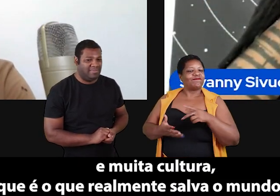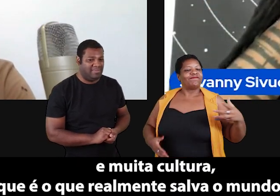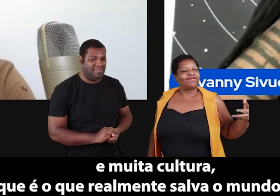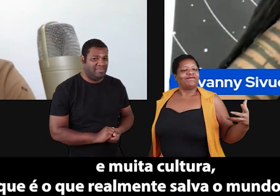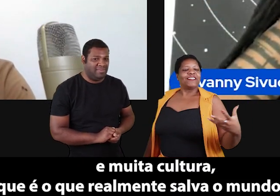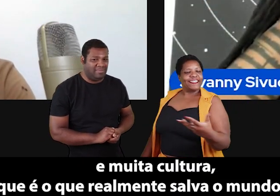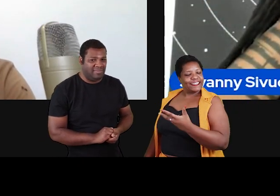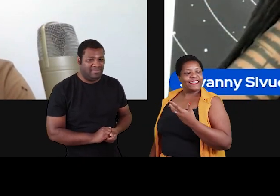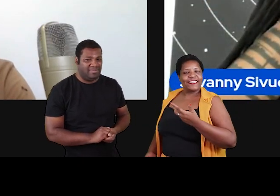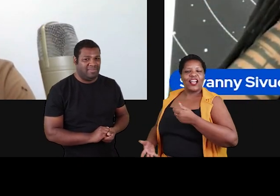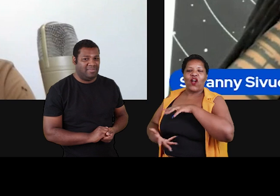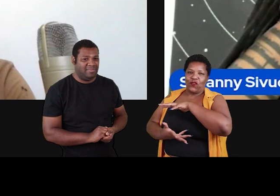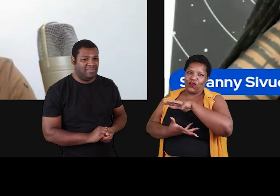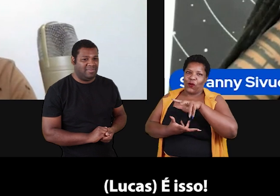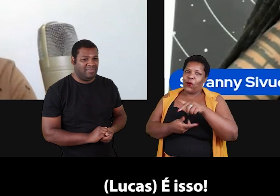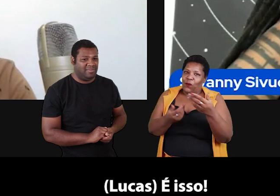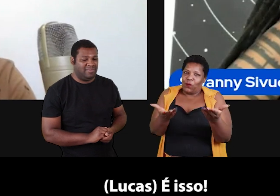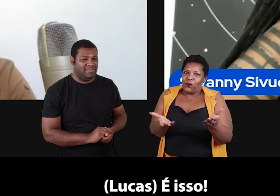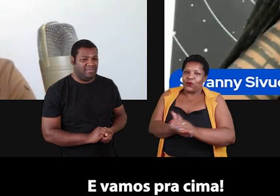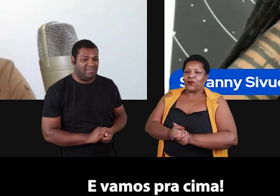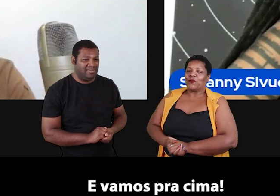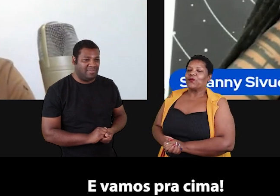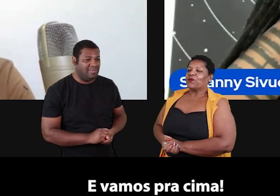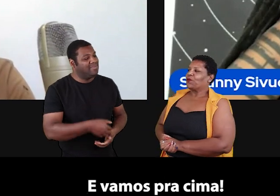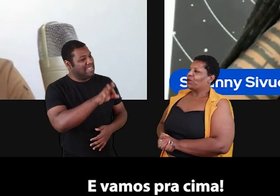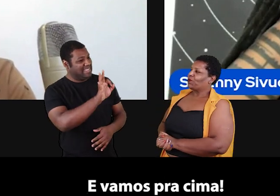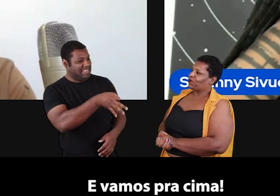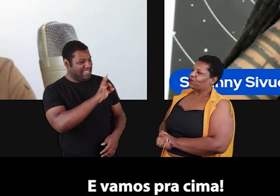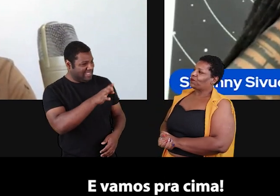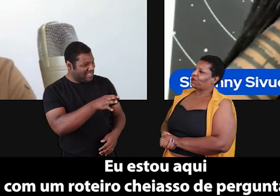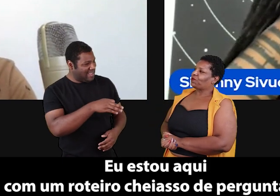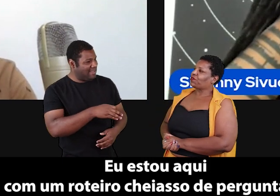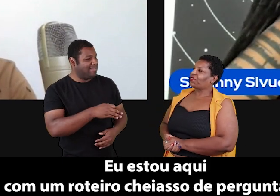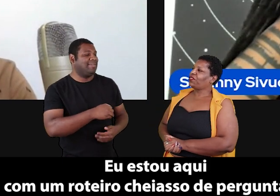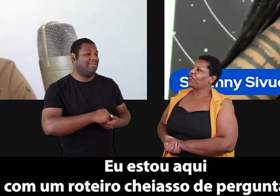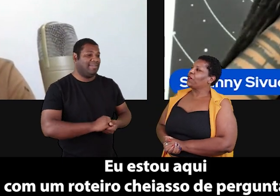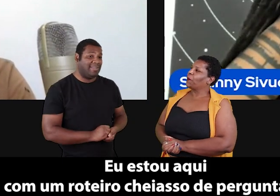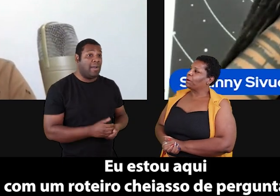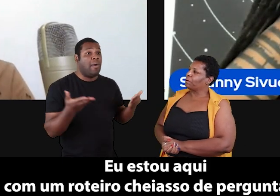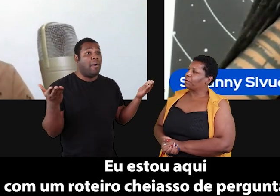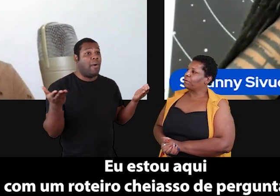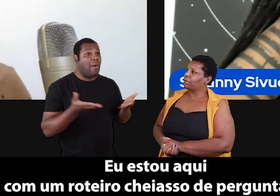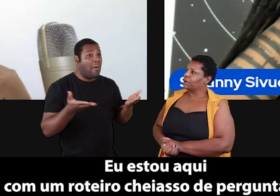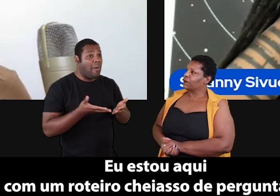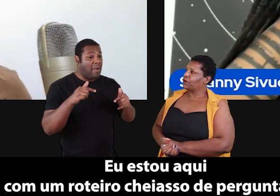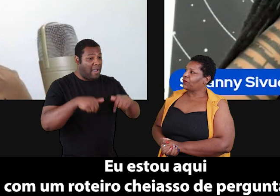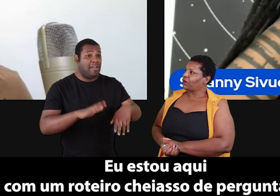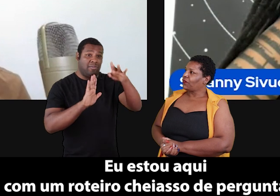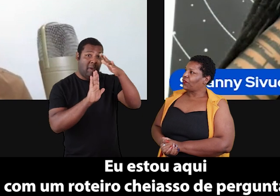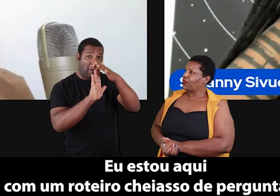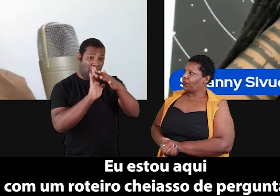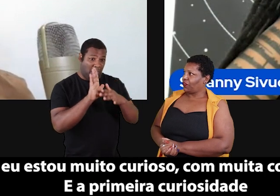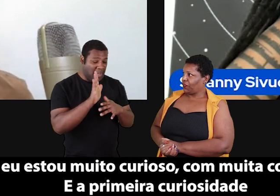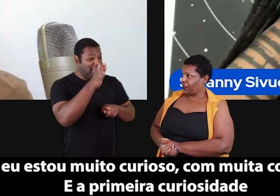salva o mundo, né? É isso. E vamos para cima. Eu tô aqui com um roteiro